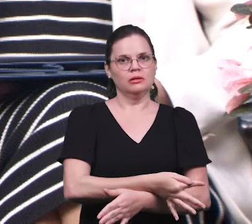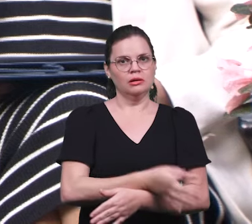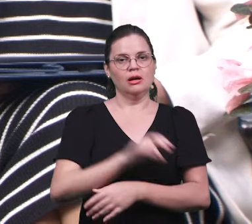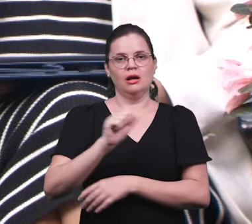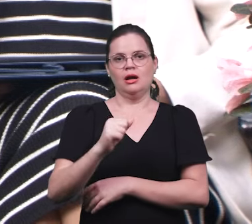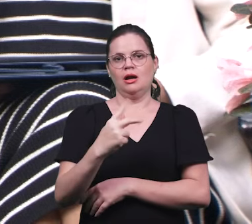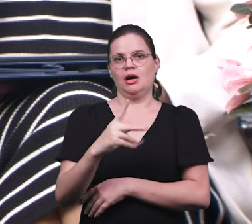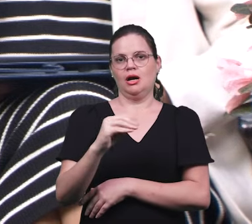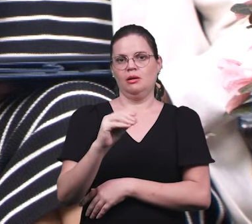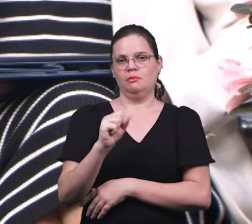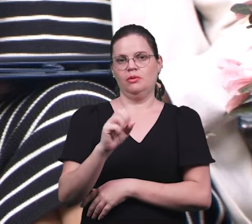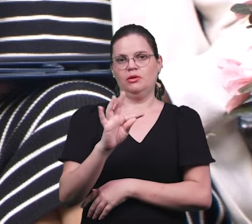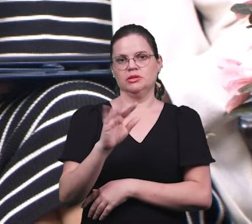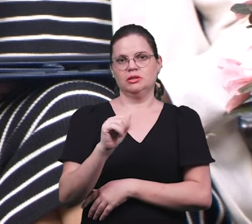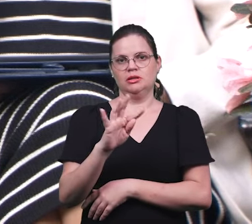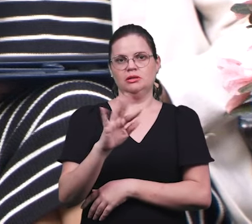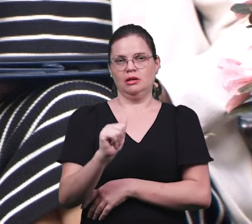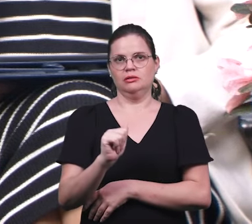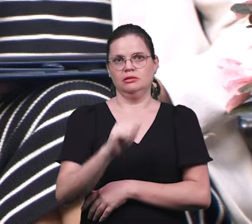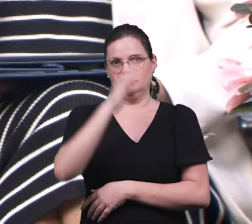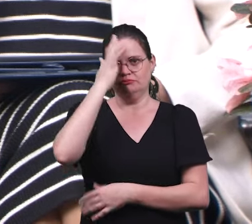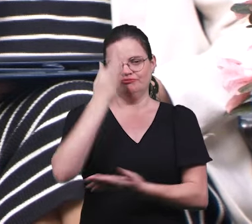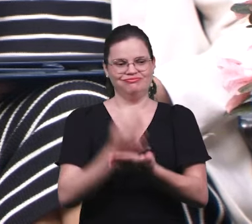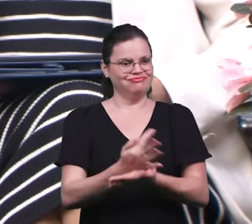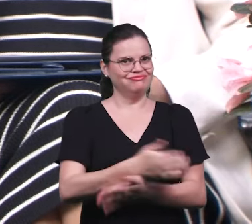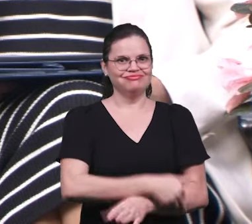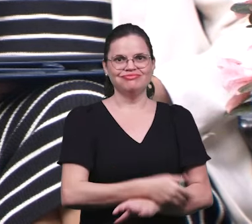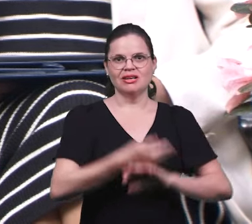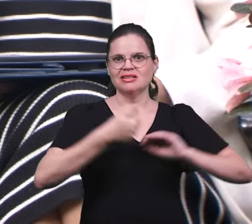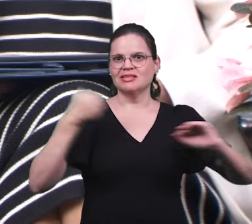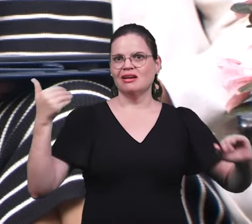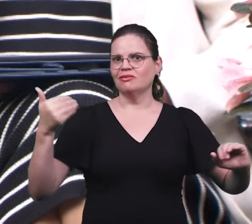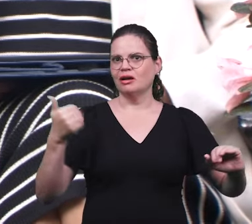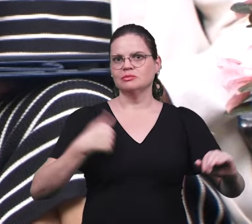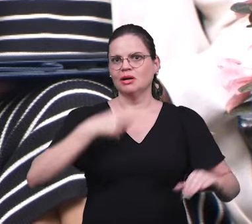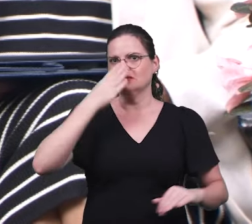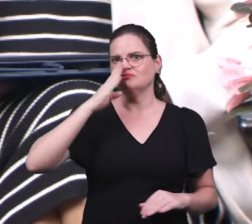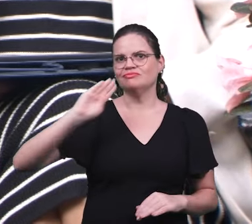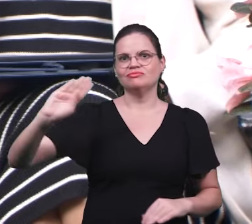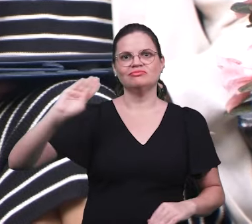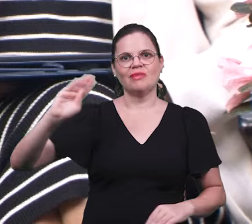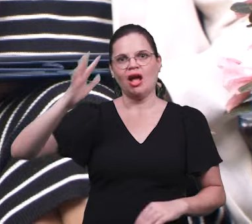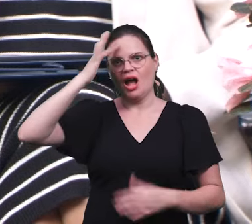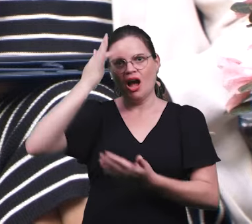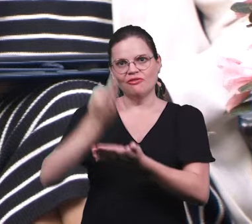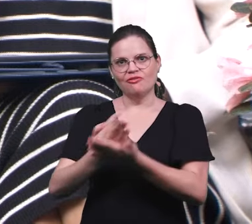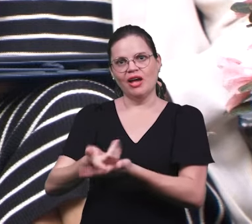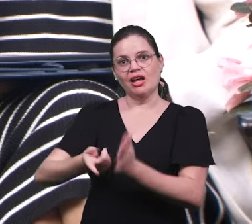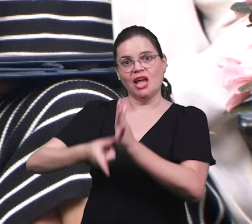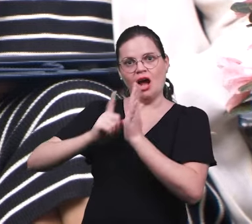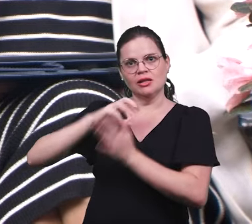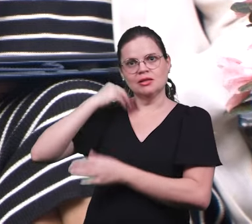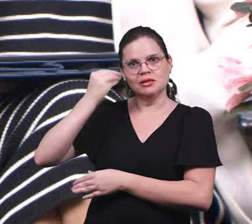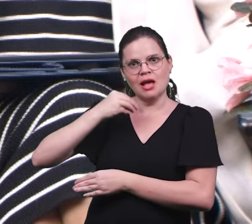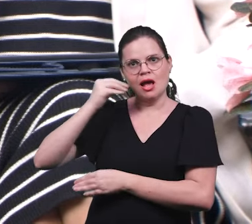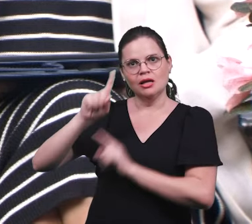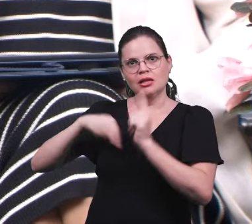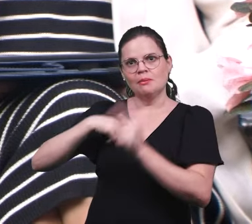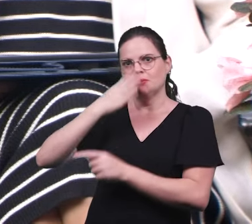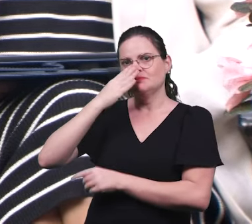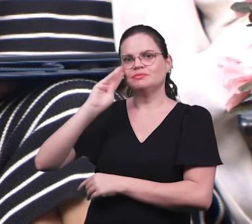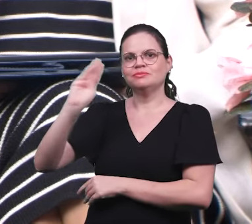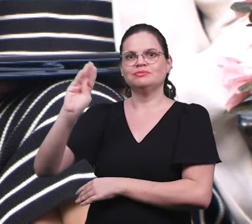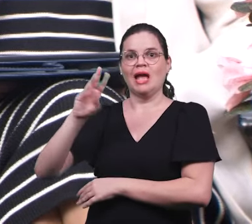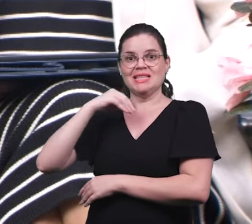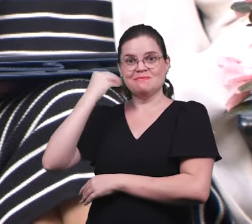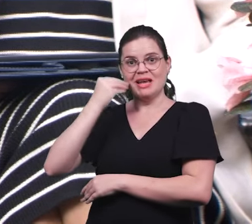apóstata, a Bíblia diz que ele não acha lugar de arrependimento mais não. Entendeu? Ele apostatou da fé. E o apóstata é aquele que nega